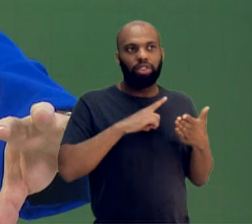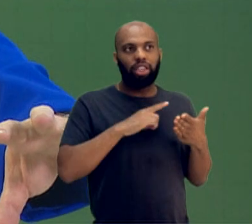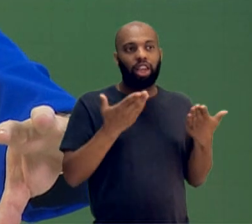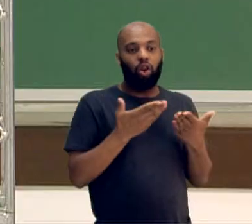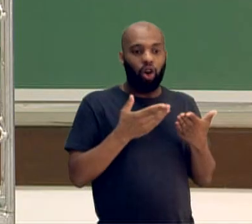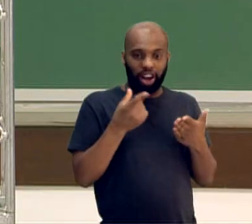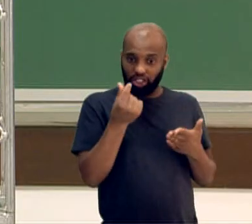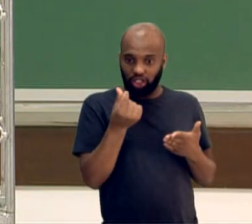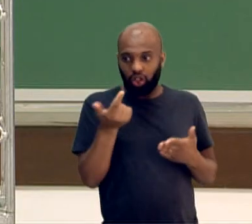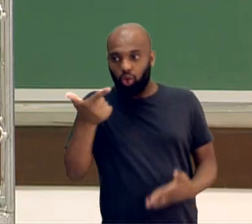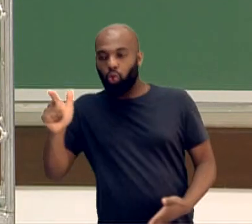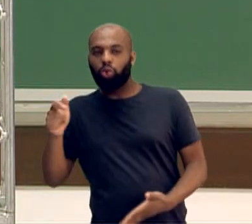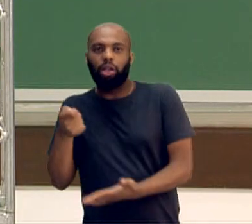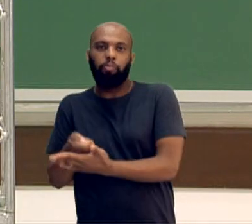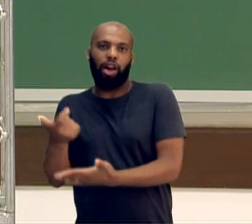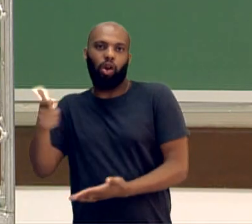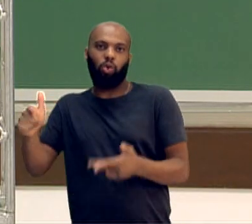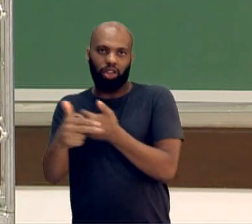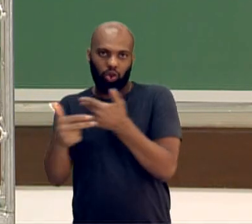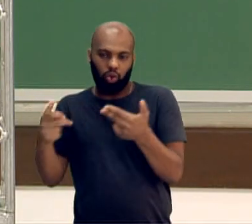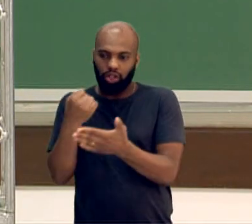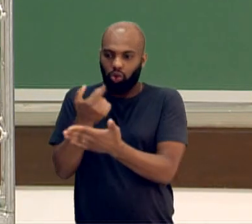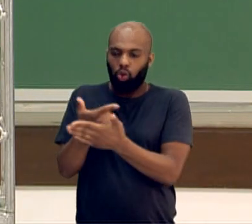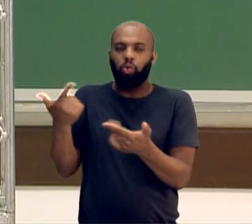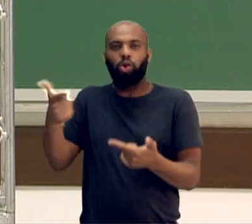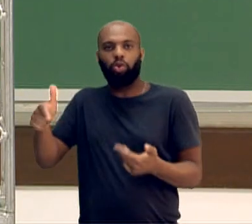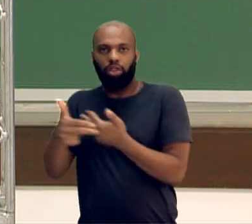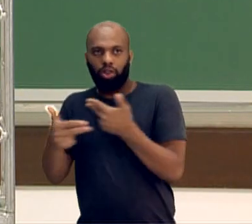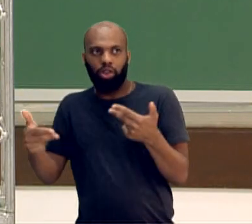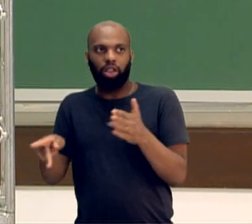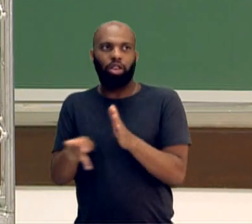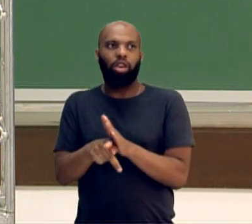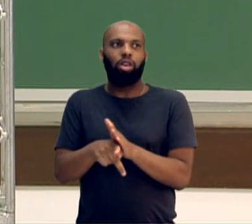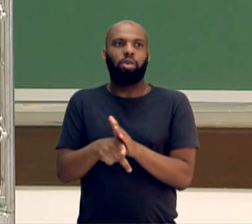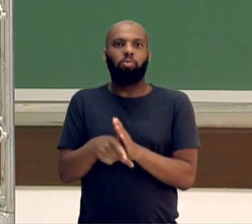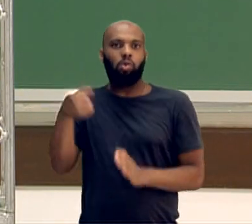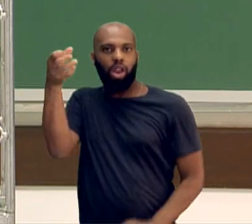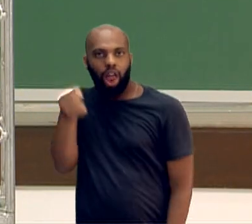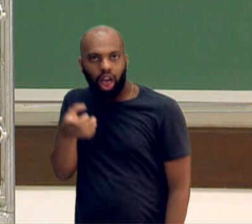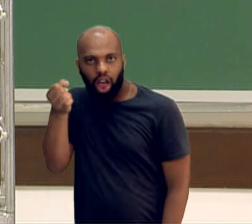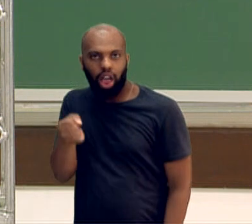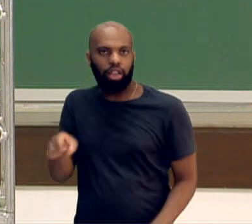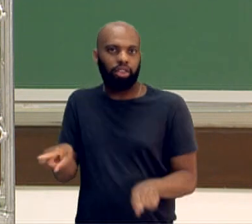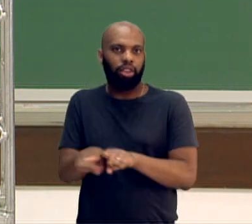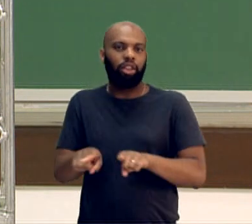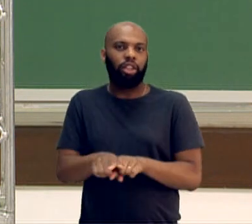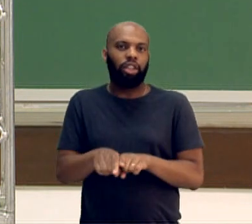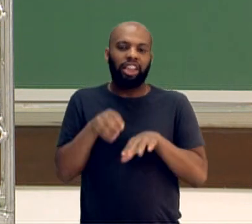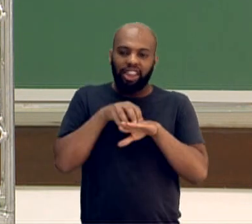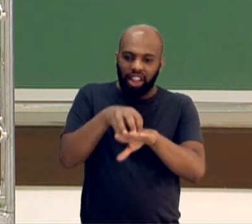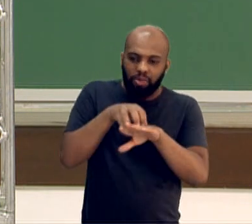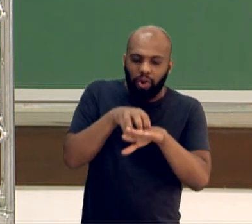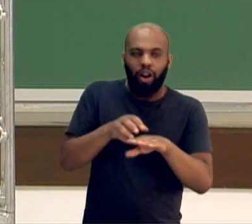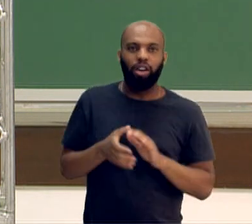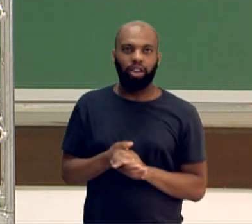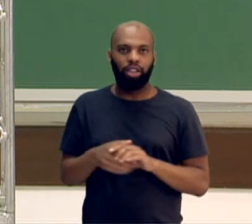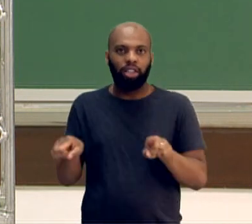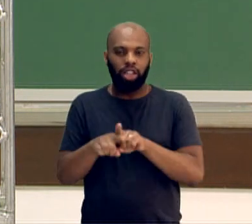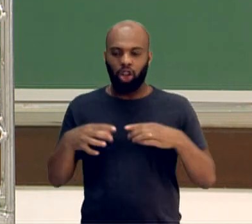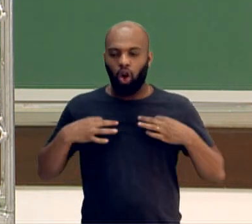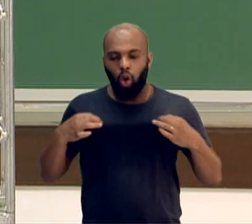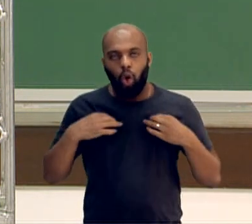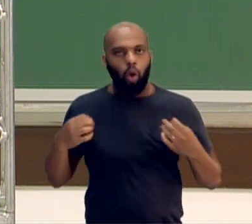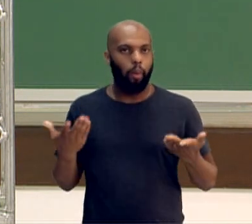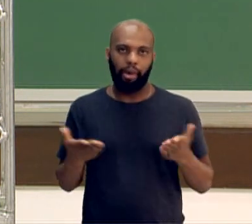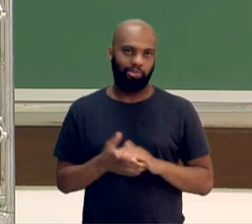para outra coisa. Eu destino para o leite, eu destino para o transporte, eu destino... para